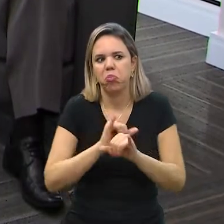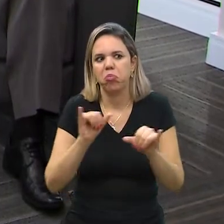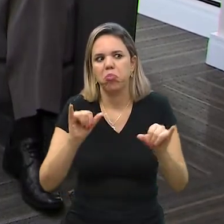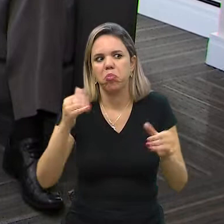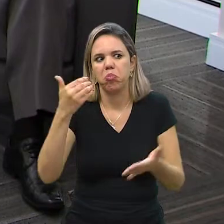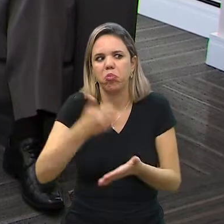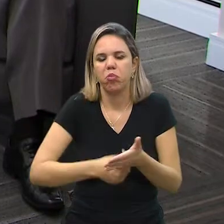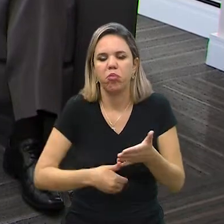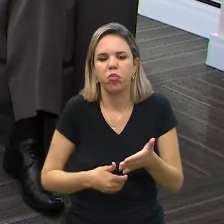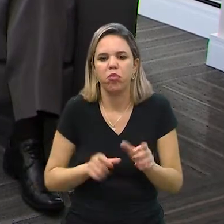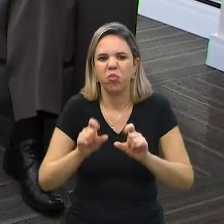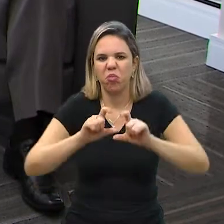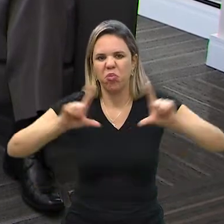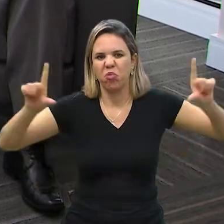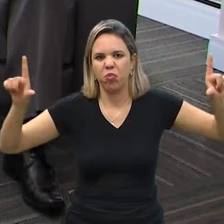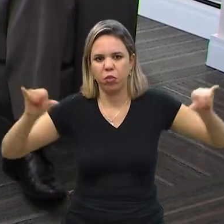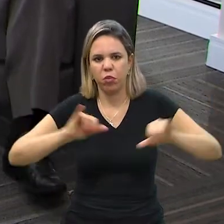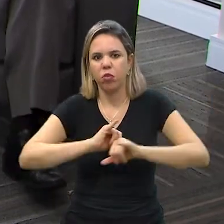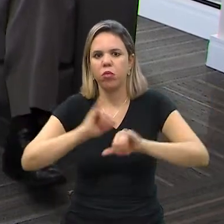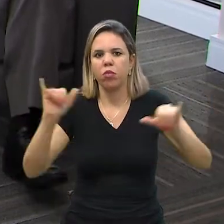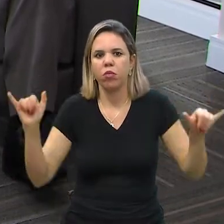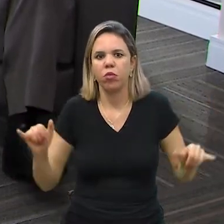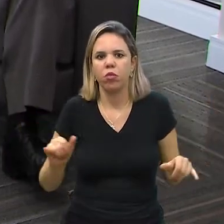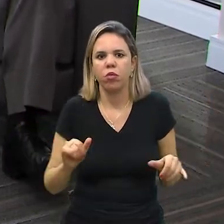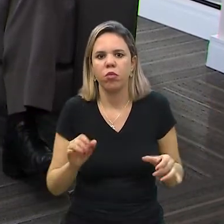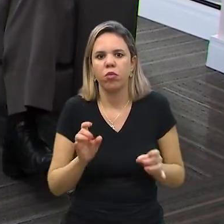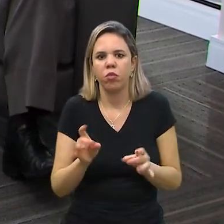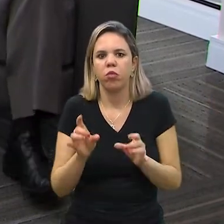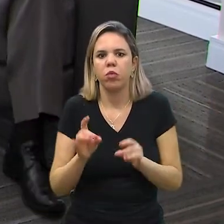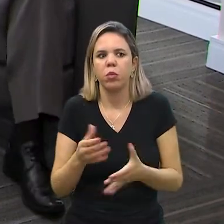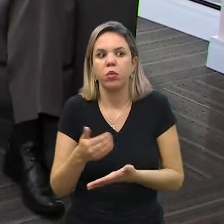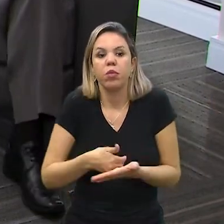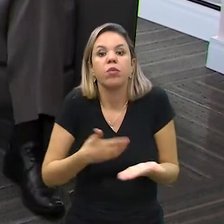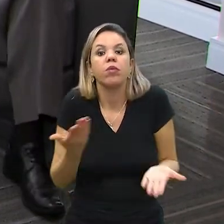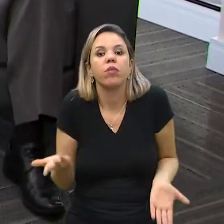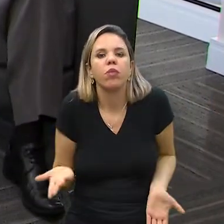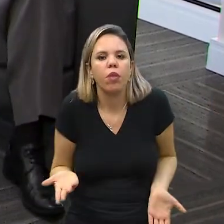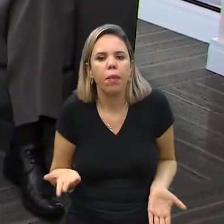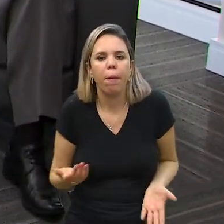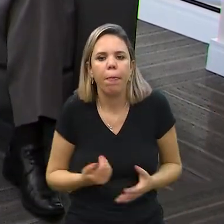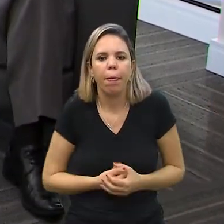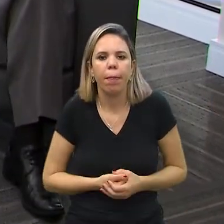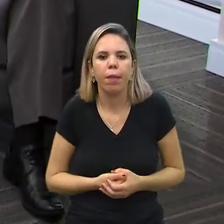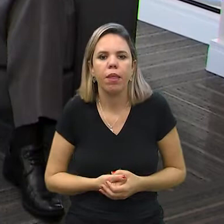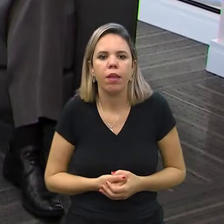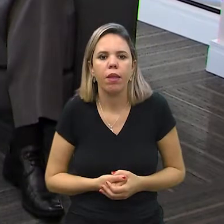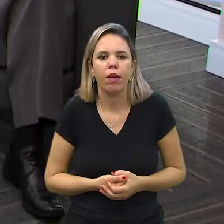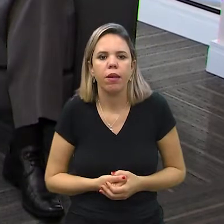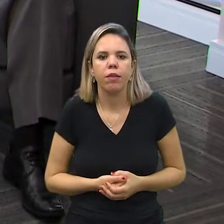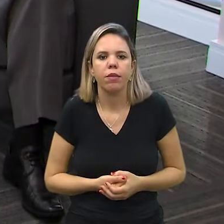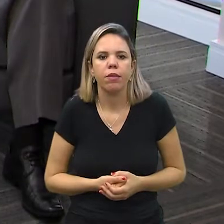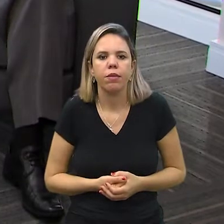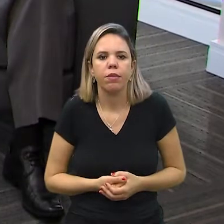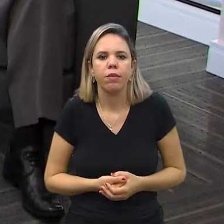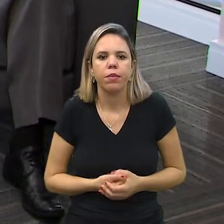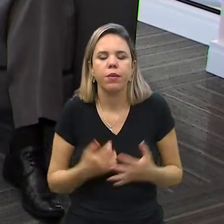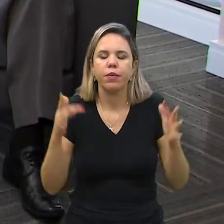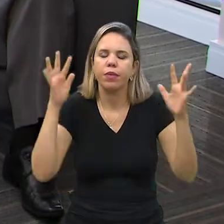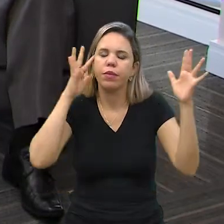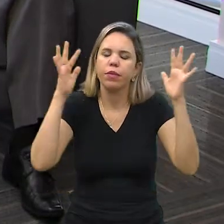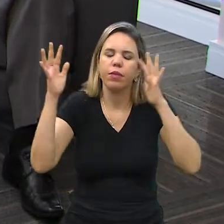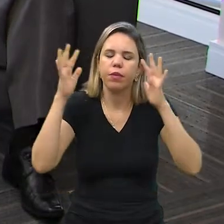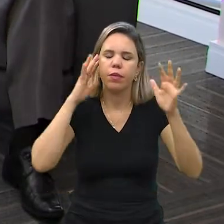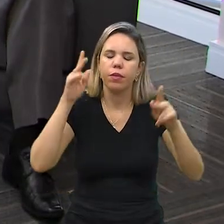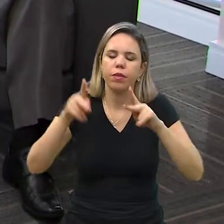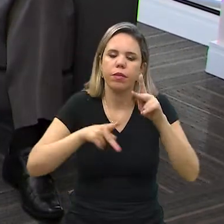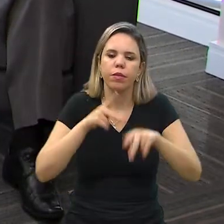promoção, cartazes, de liquidação, enfim. O fato dela estar um pouco distraída,